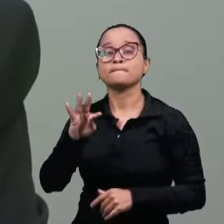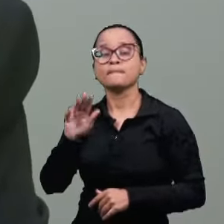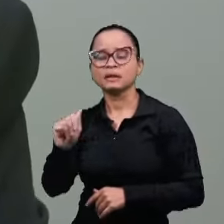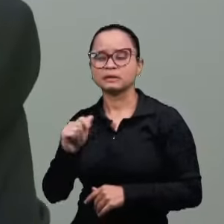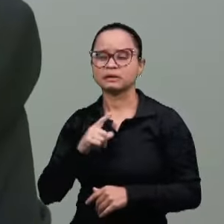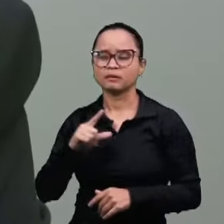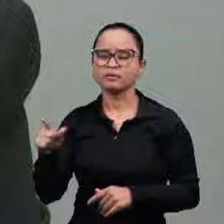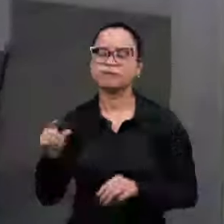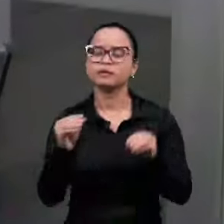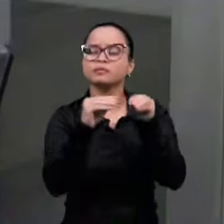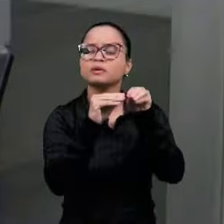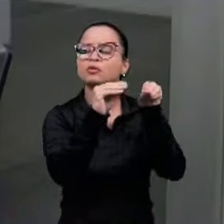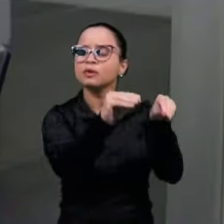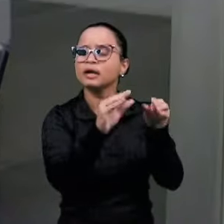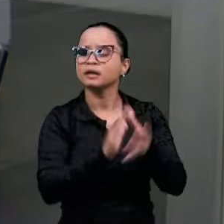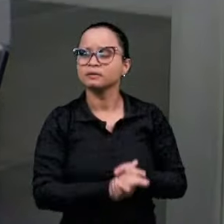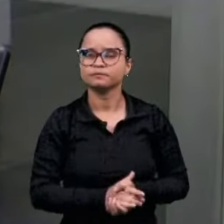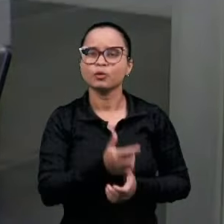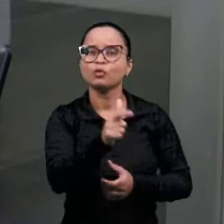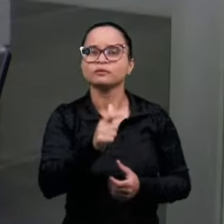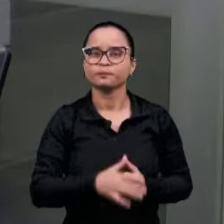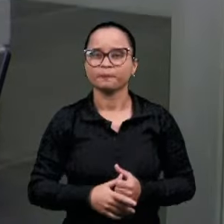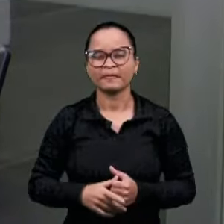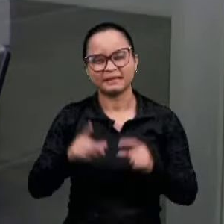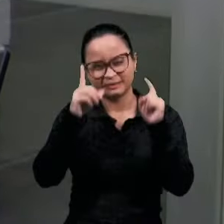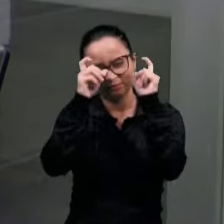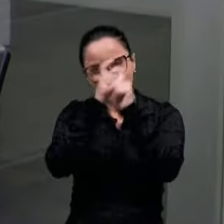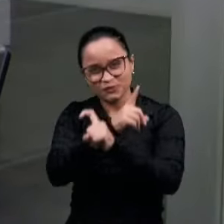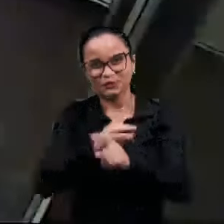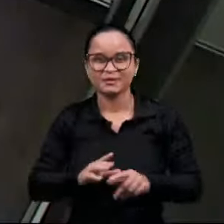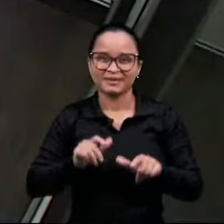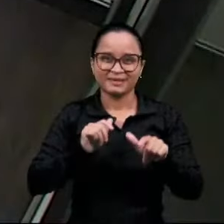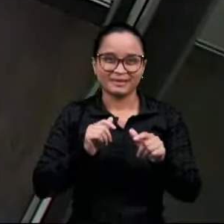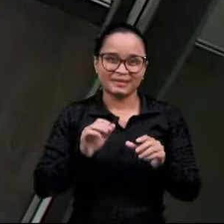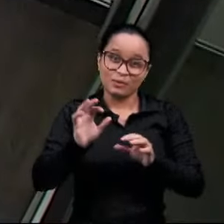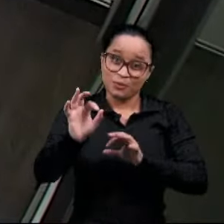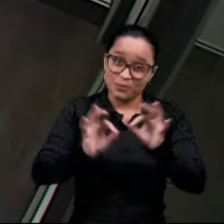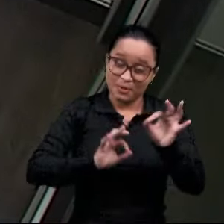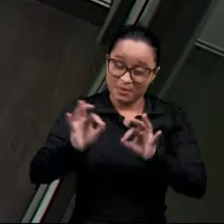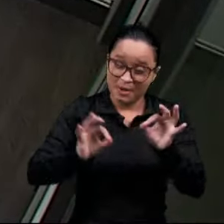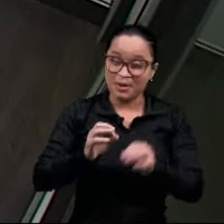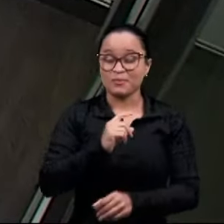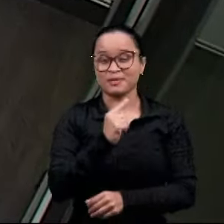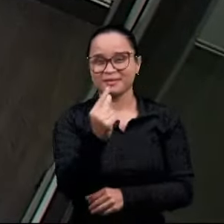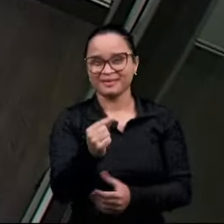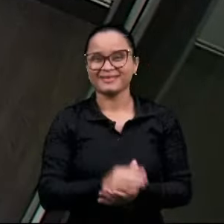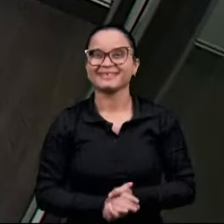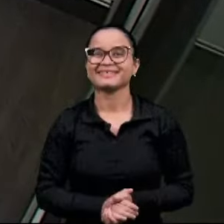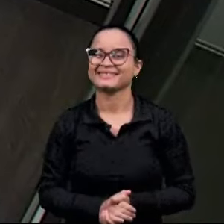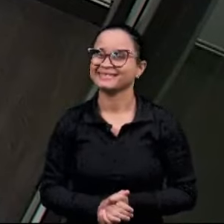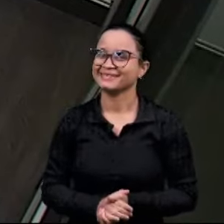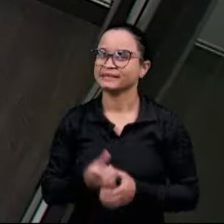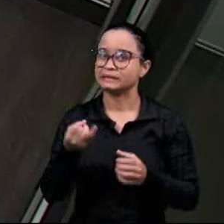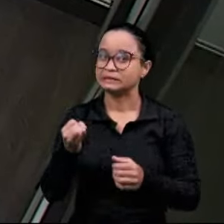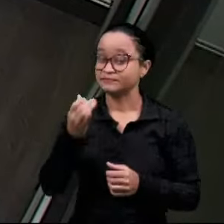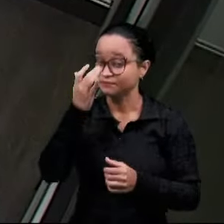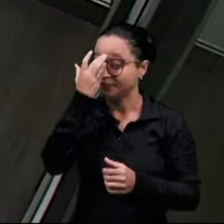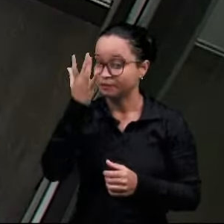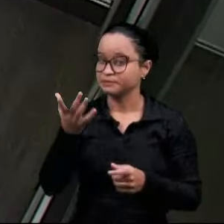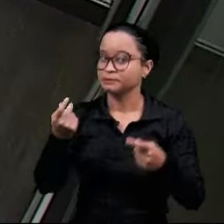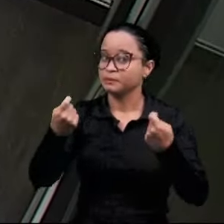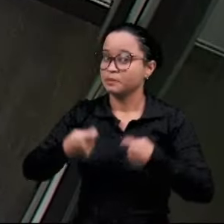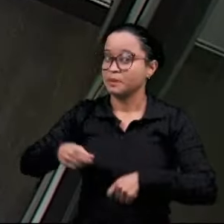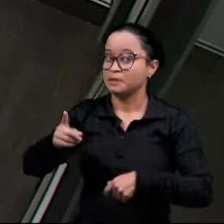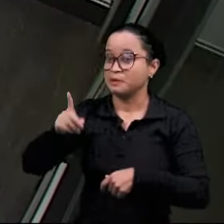pastor? O preparar para a saída, né? Se fosse fácil, a gente não precisava de Deus, né?